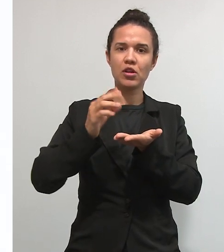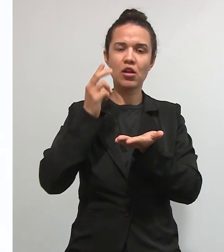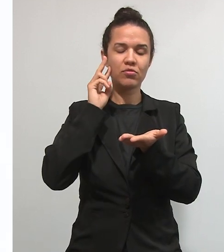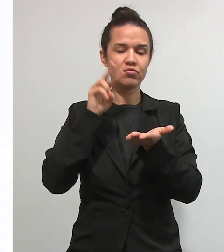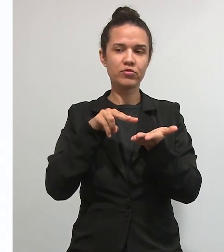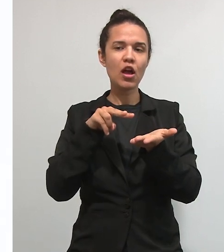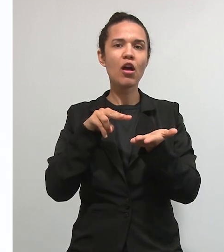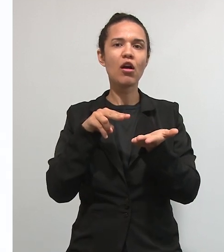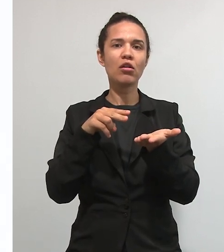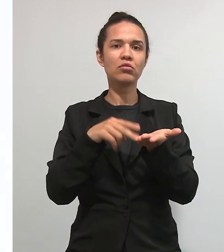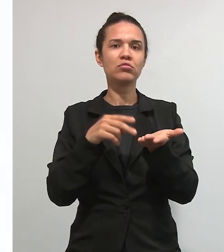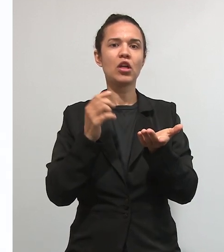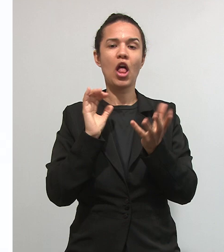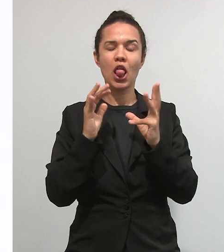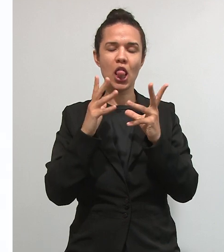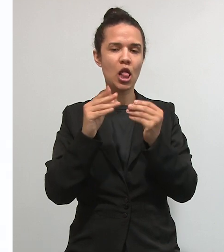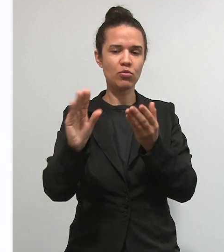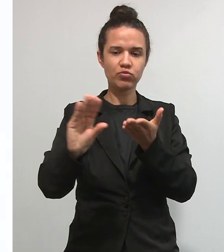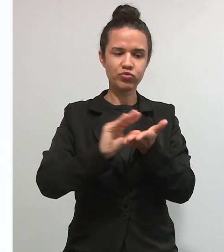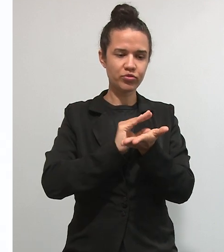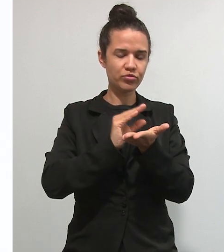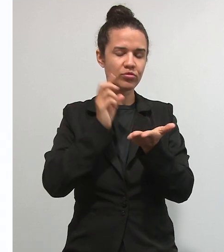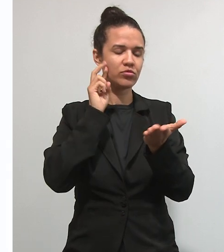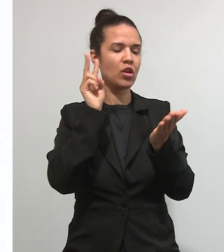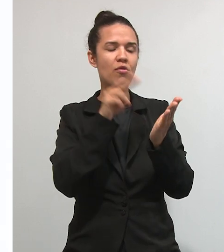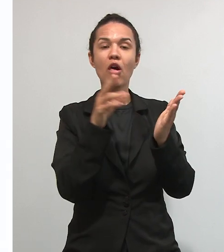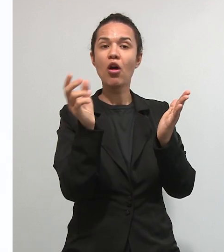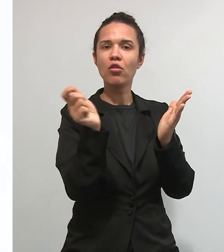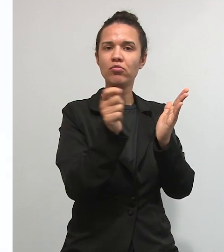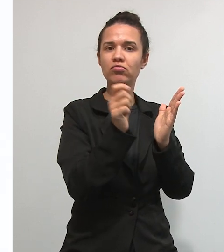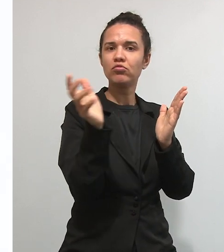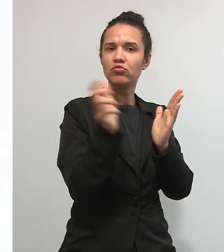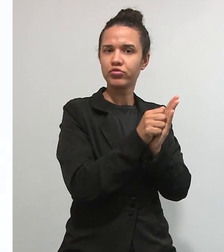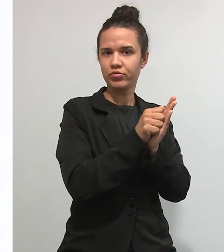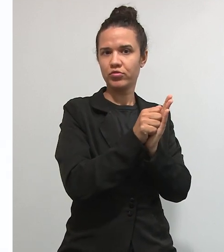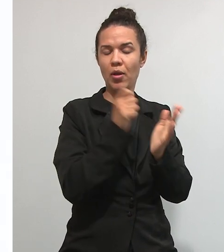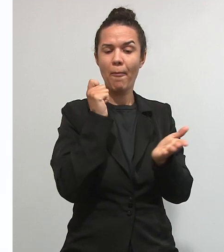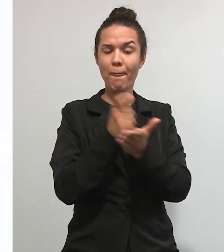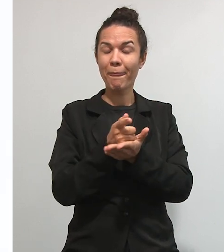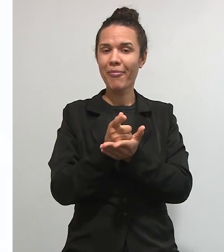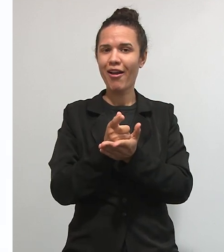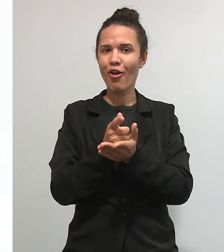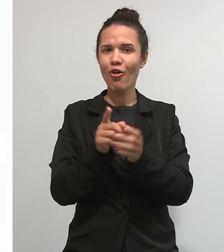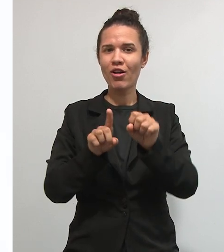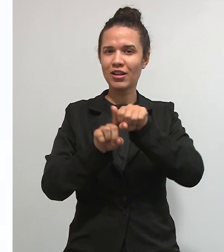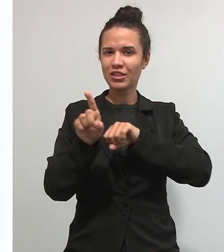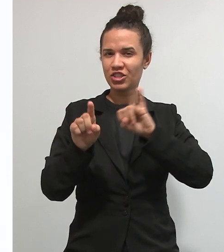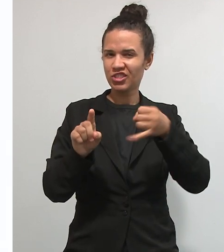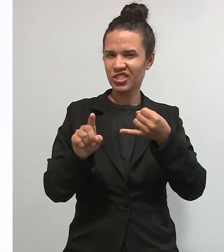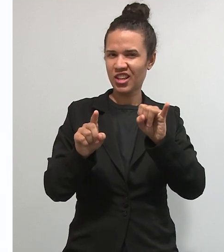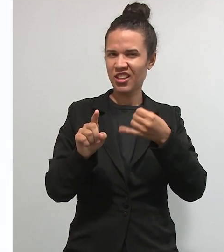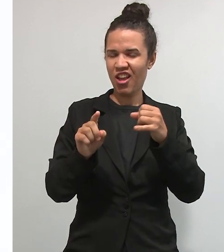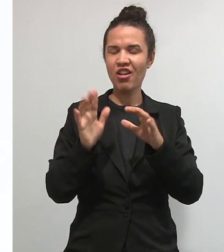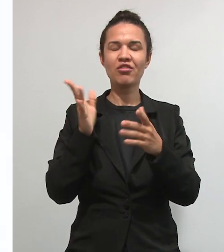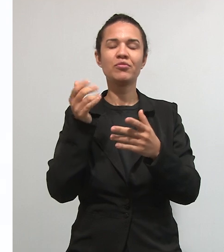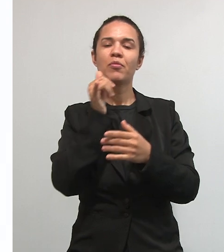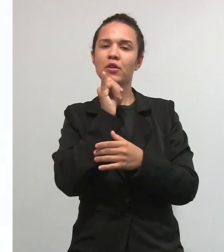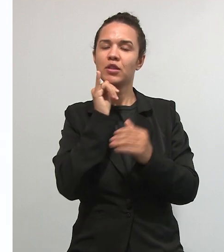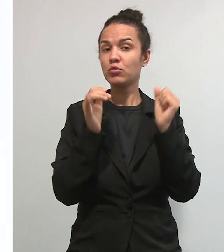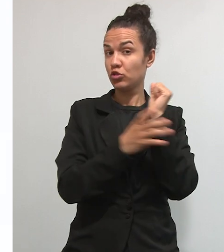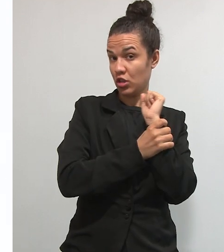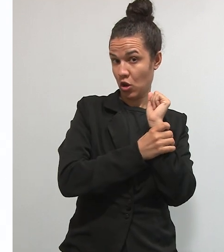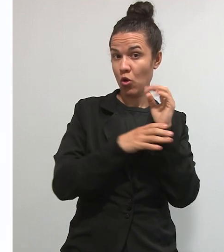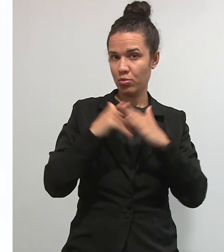de acordo com o respectivo fato gerador. Então, você pagou antecipado em janeiro, por exemplo, o